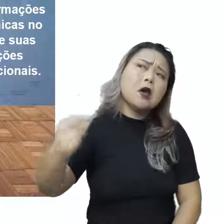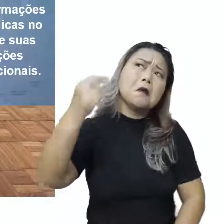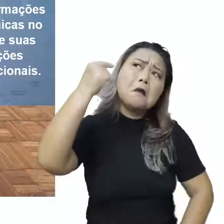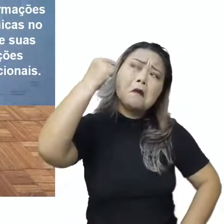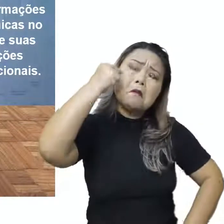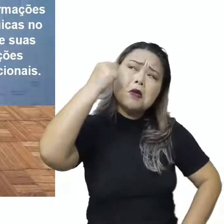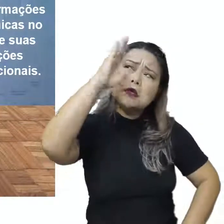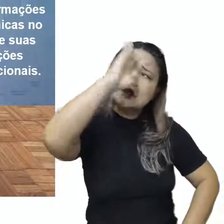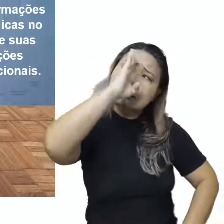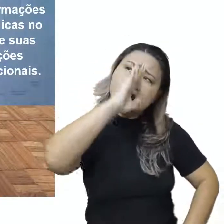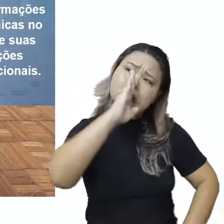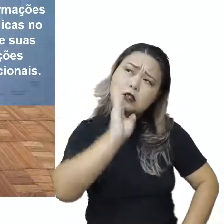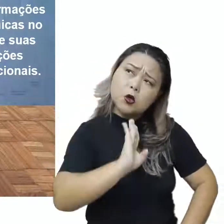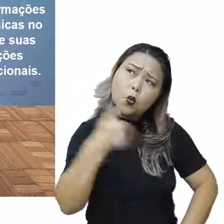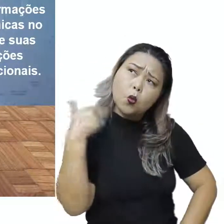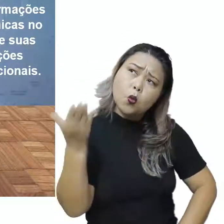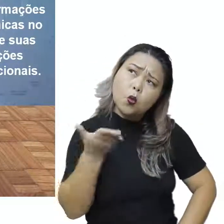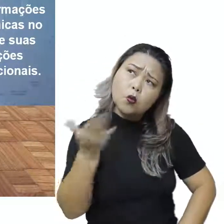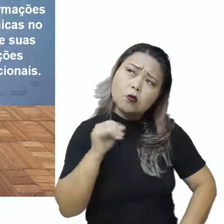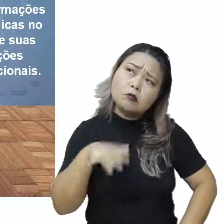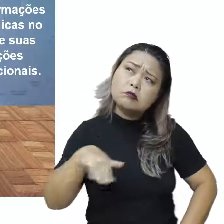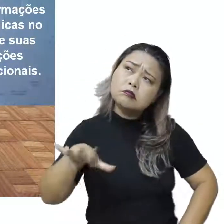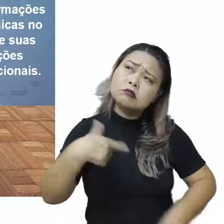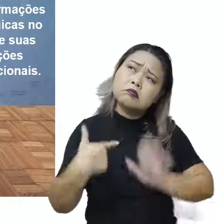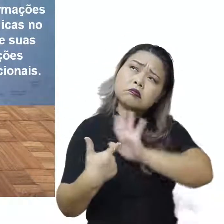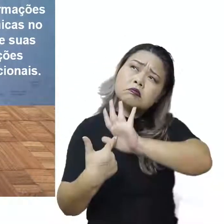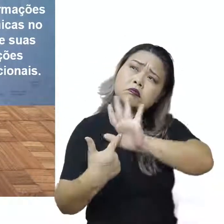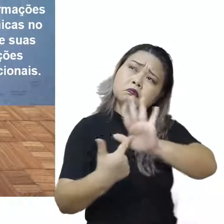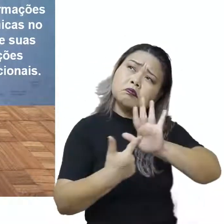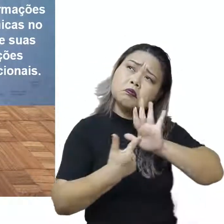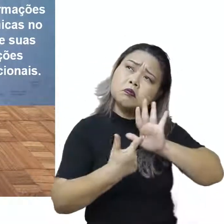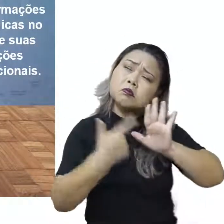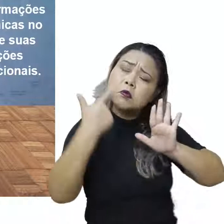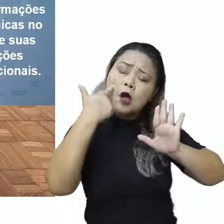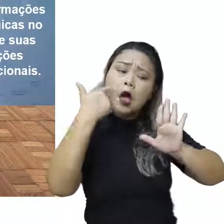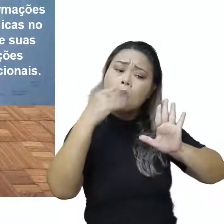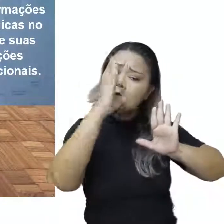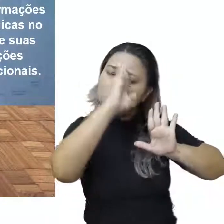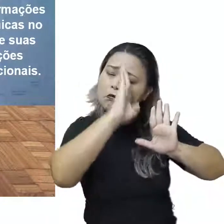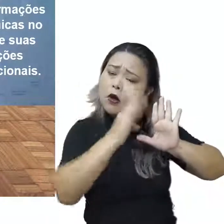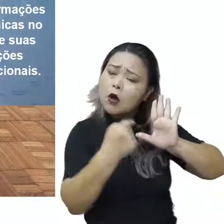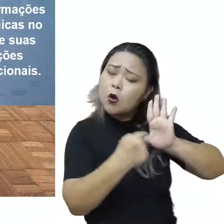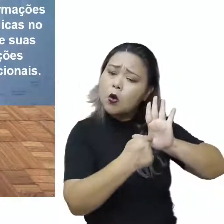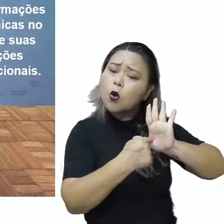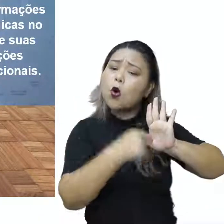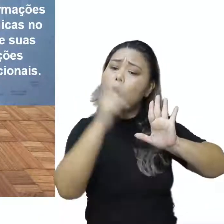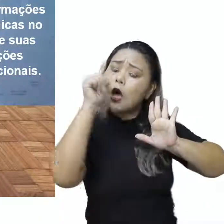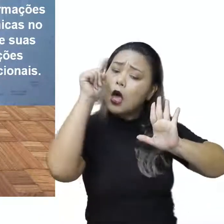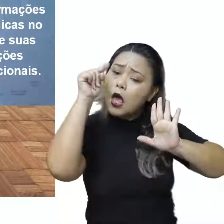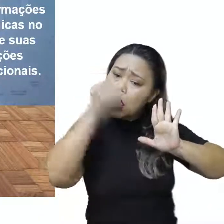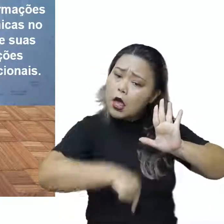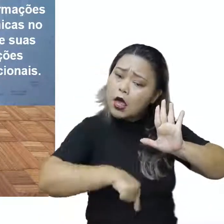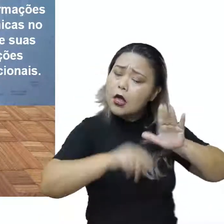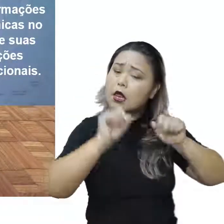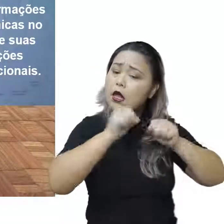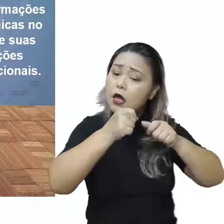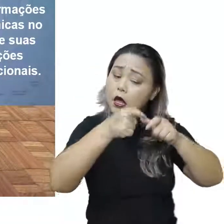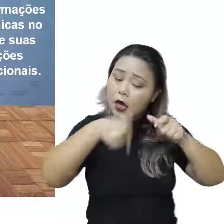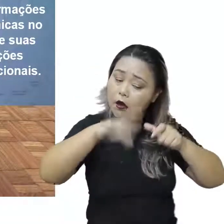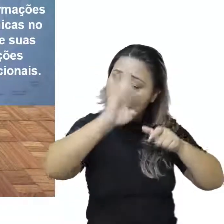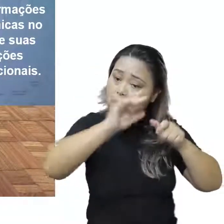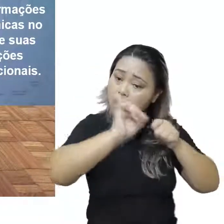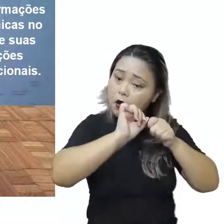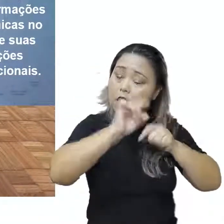Pensando que o Brasil, hoje, no cenário mundial, ele é um grande exportador